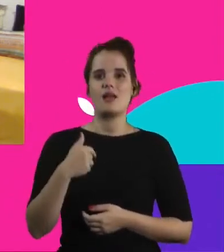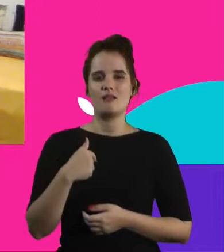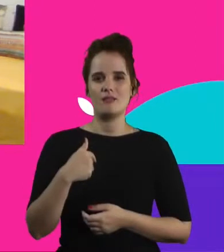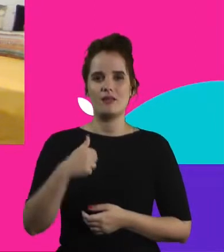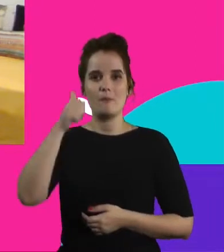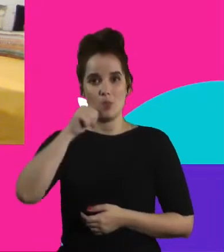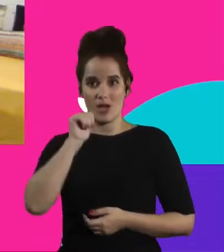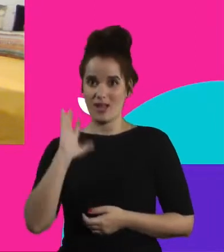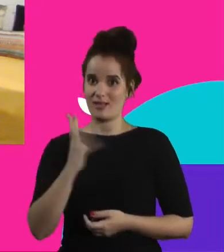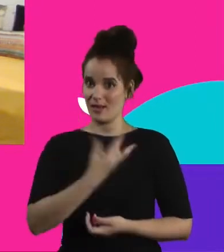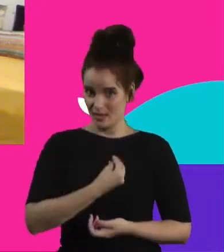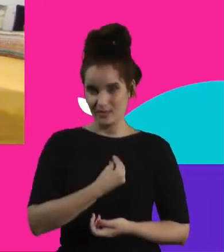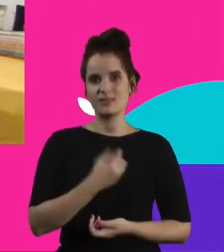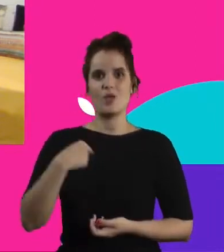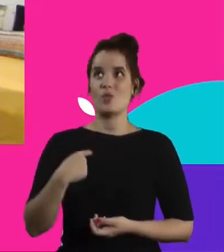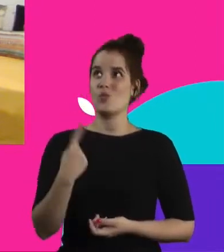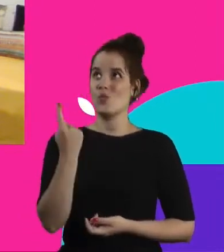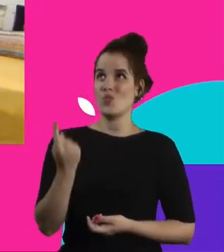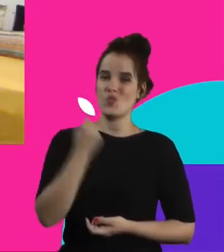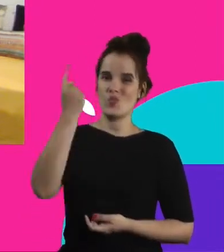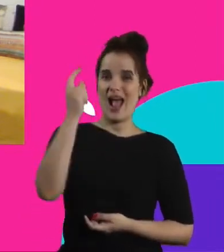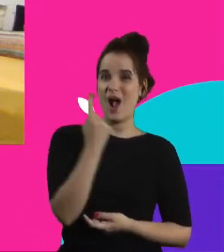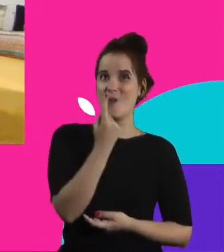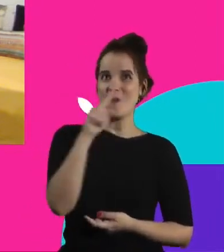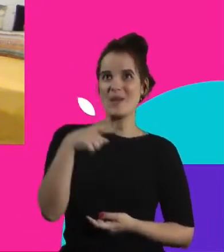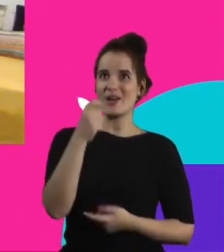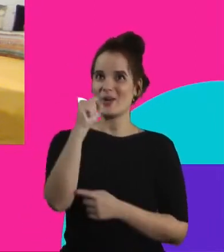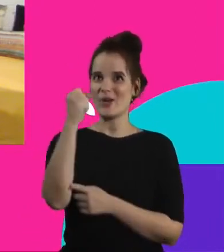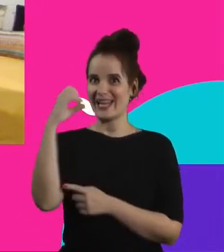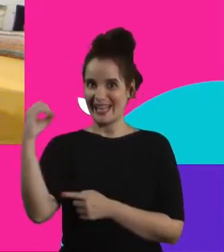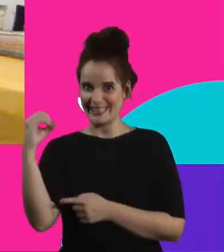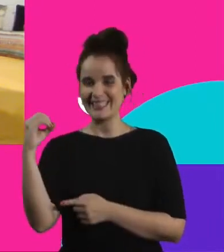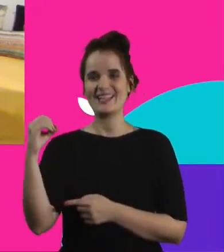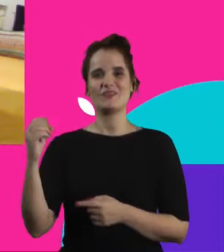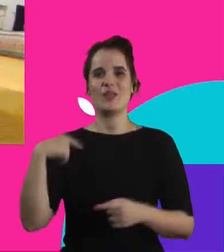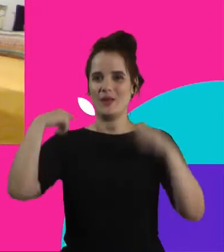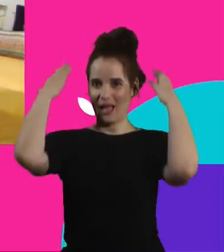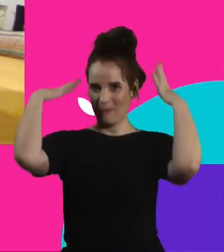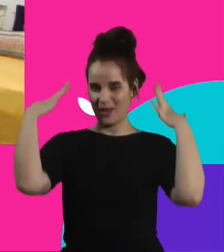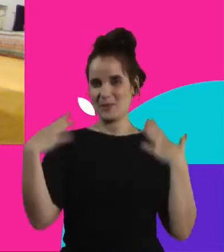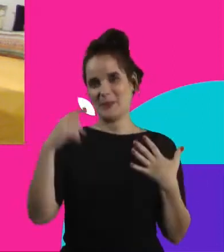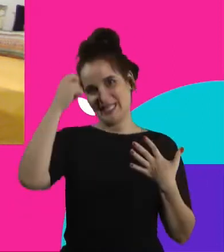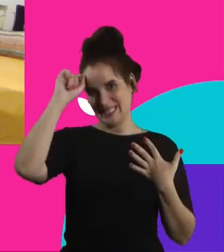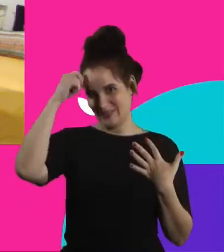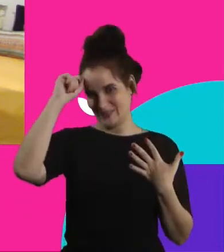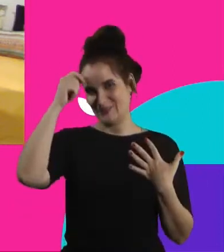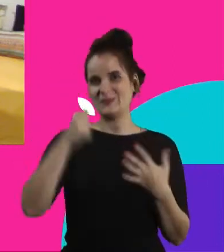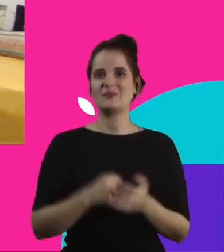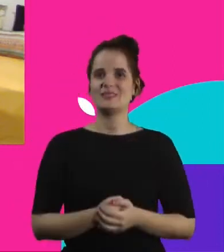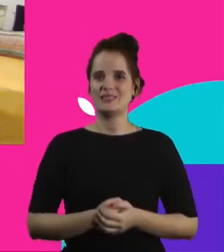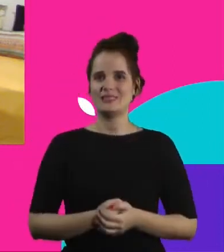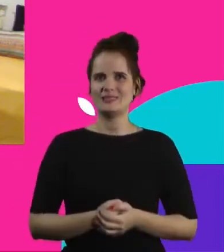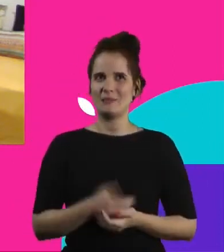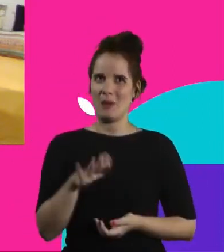uma trans, tenho 1,80 m de altura, embora não apareça na câmera, tenho cabelos pretos, hoje estão